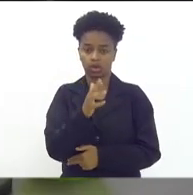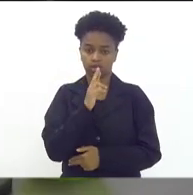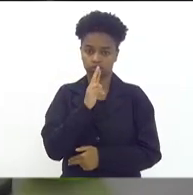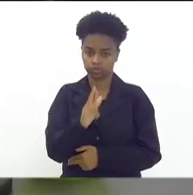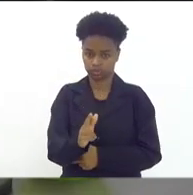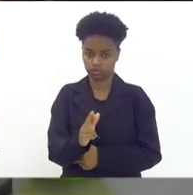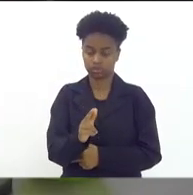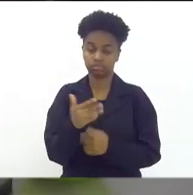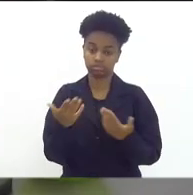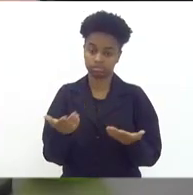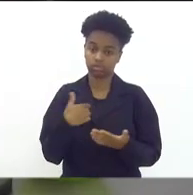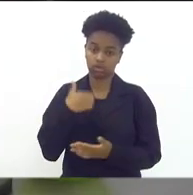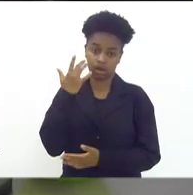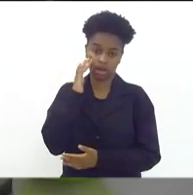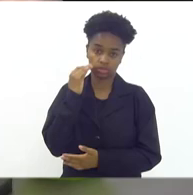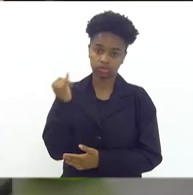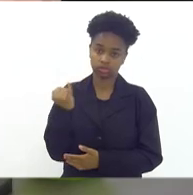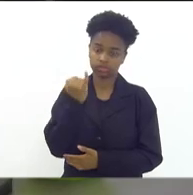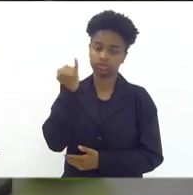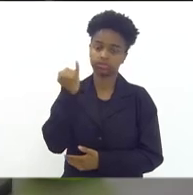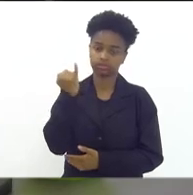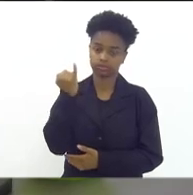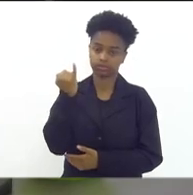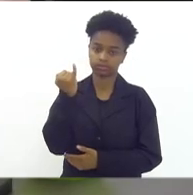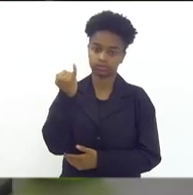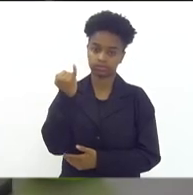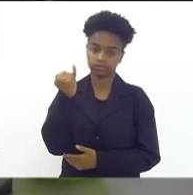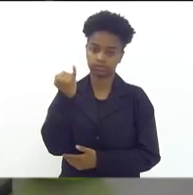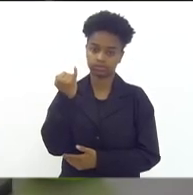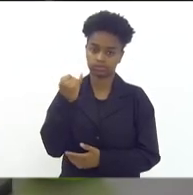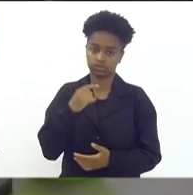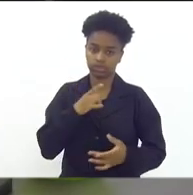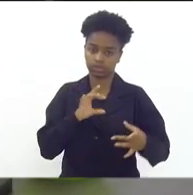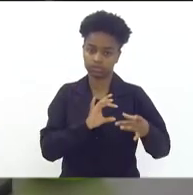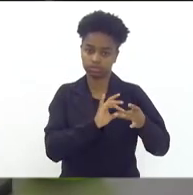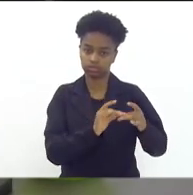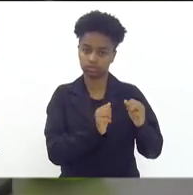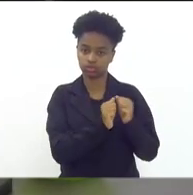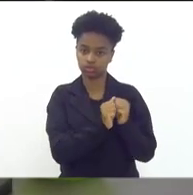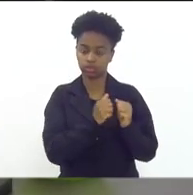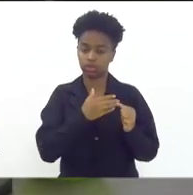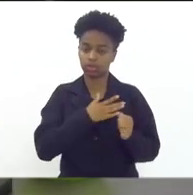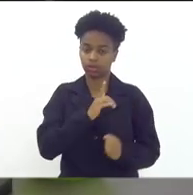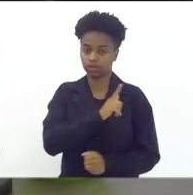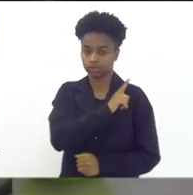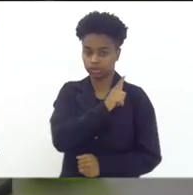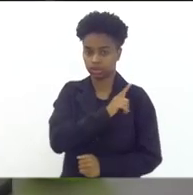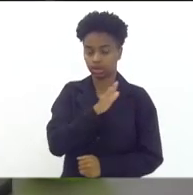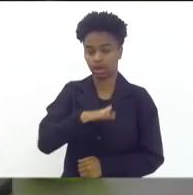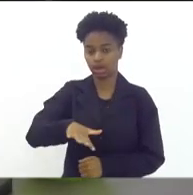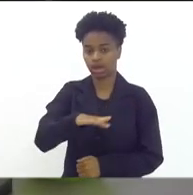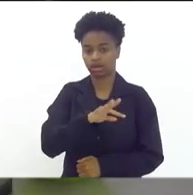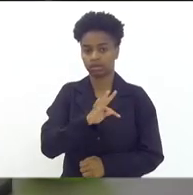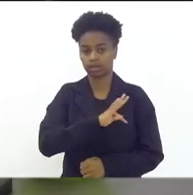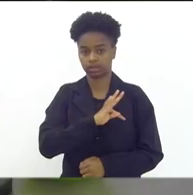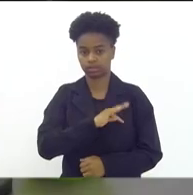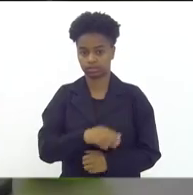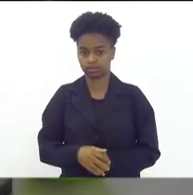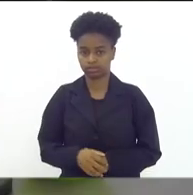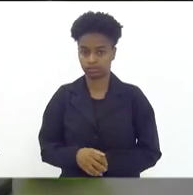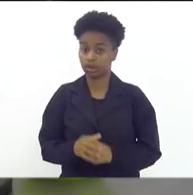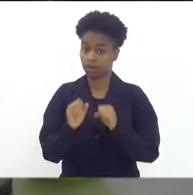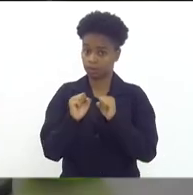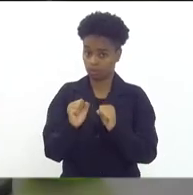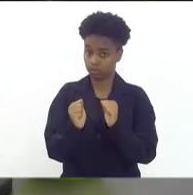então acho importante é do meu lado tá o meu gerente da câmara técnica Presidente pode